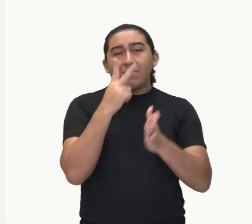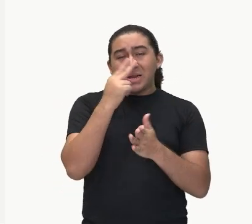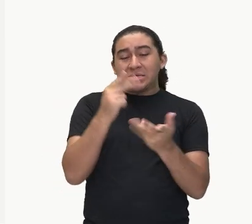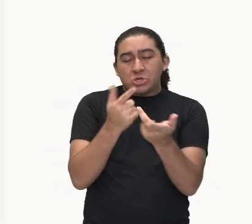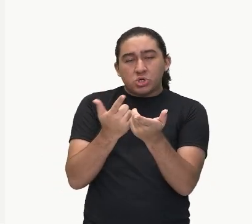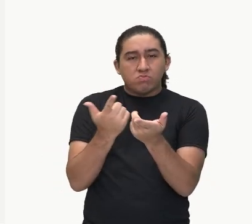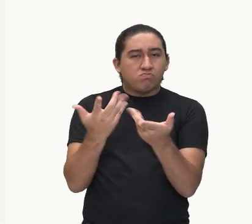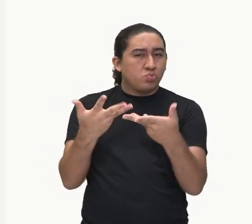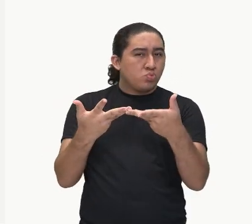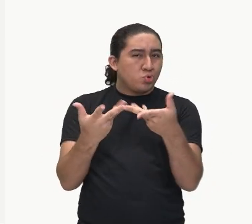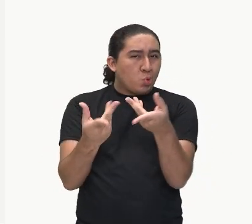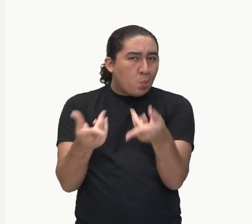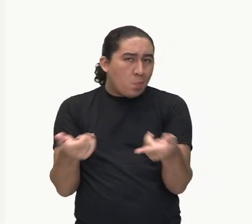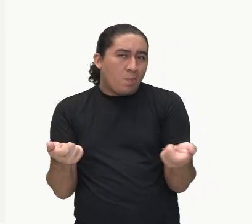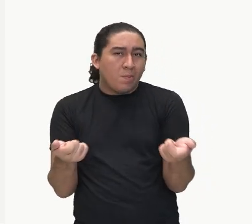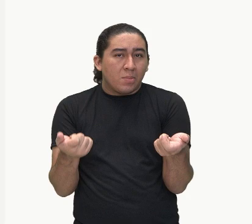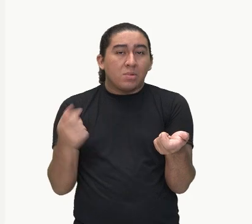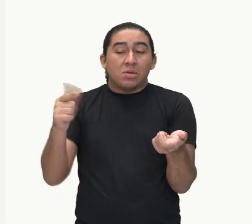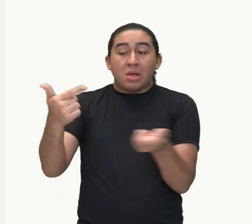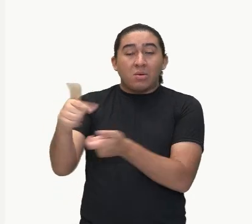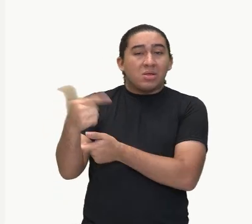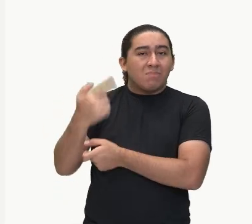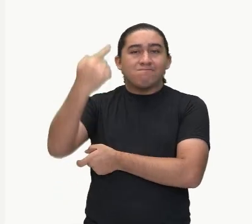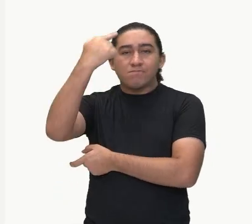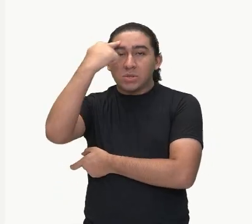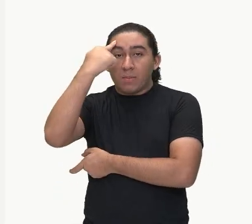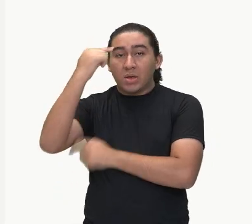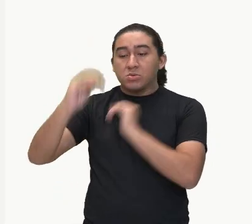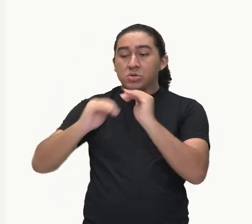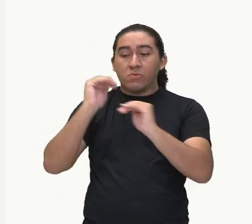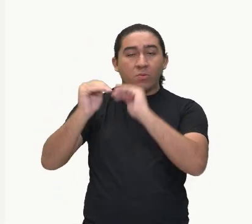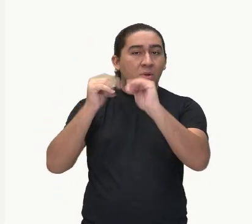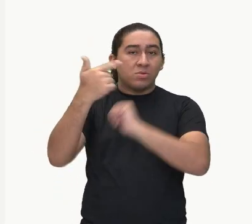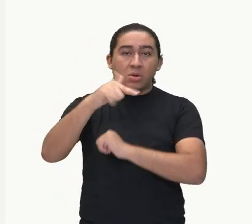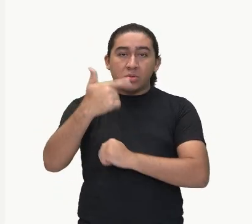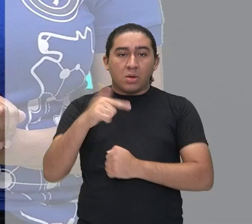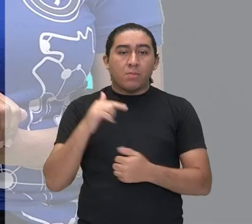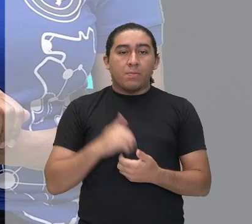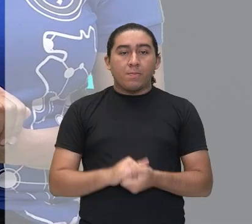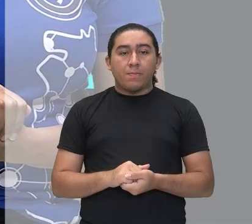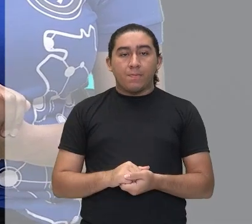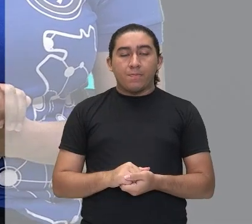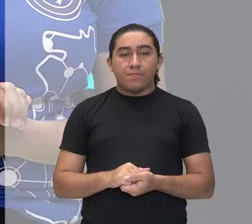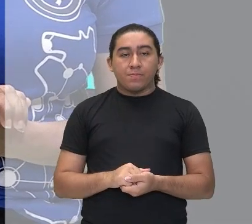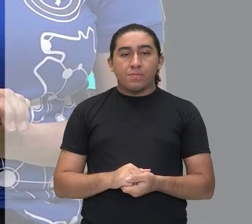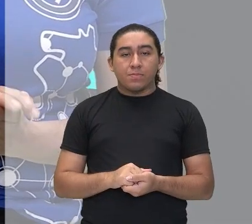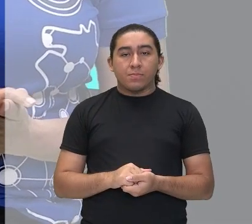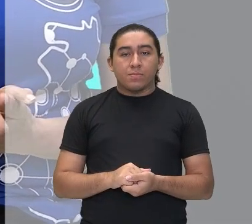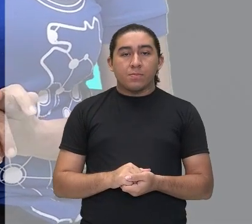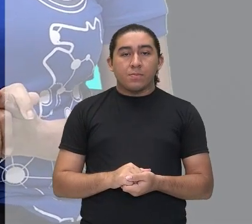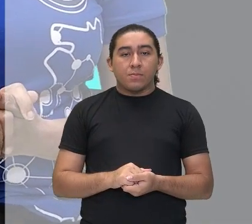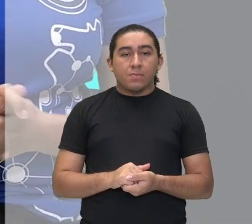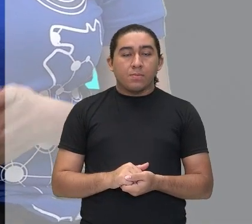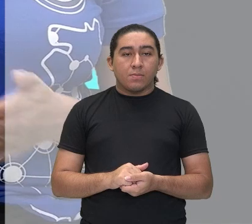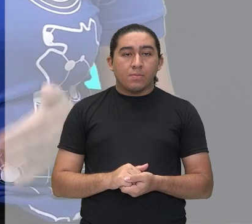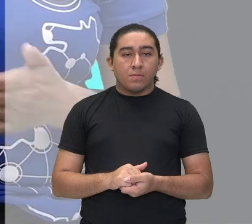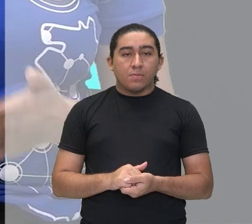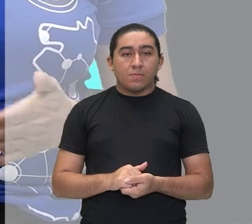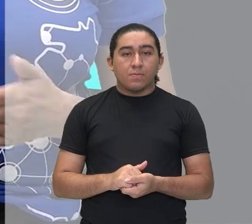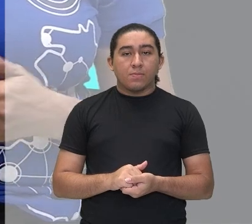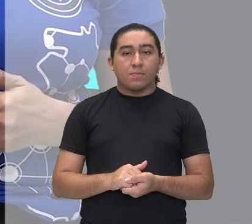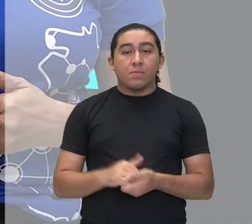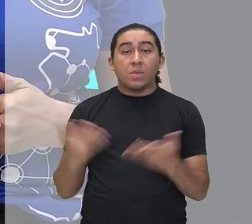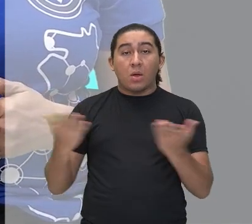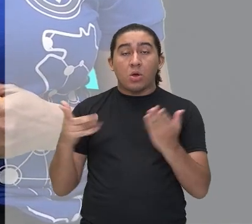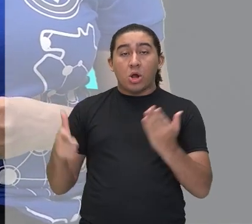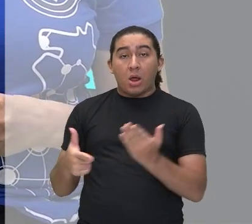não pensam, né, não desenvolvem as coisas com a razão. Então, vamos ver o realismo, né, que ele começou